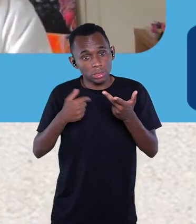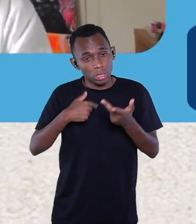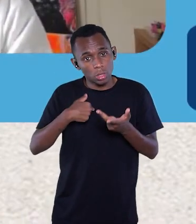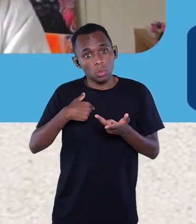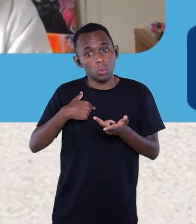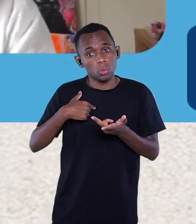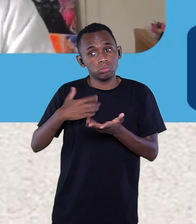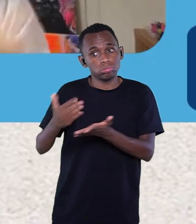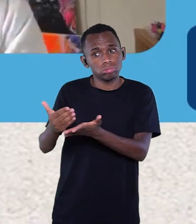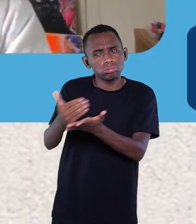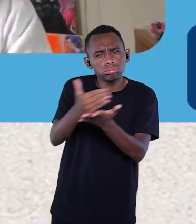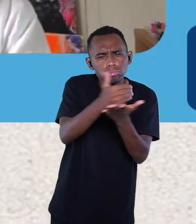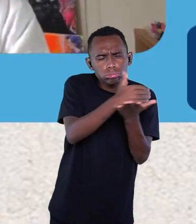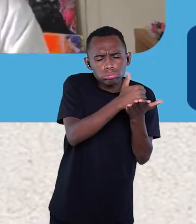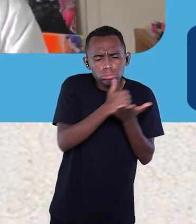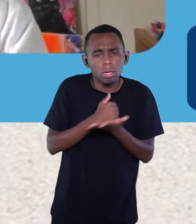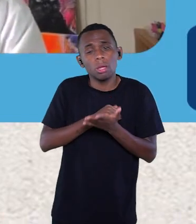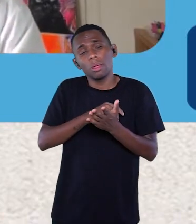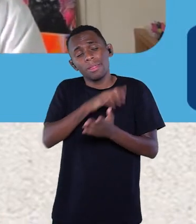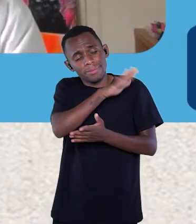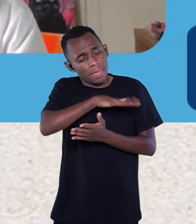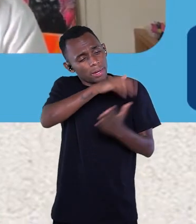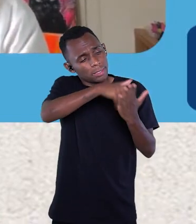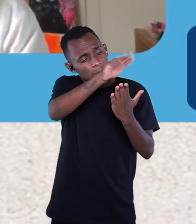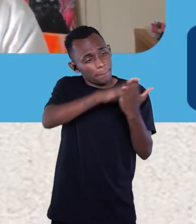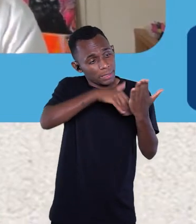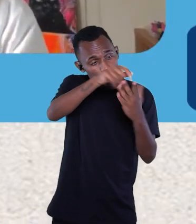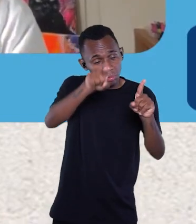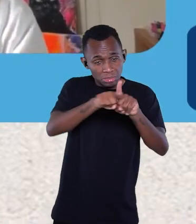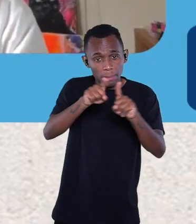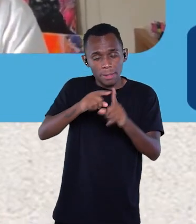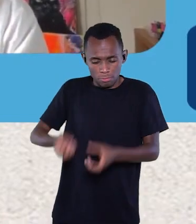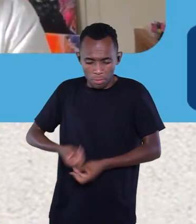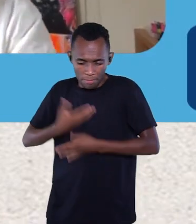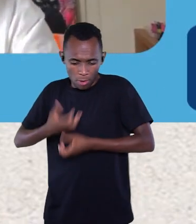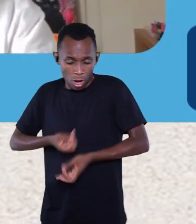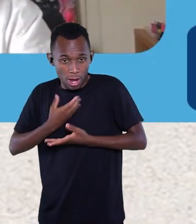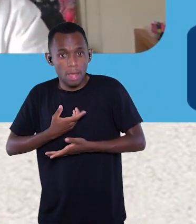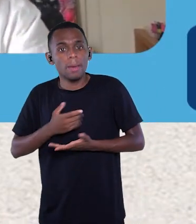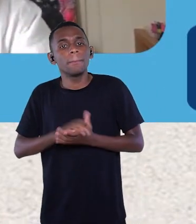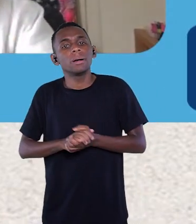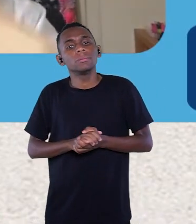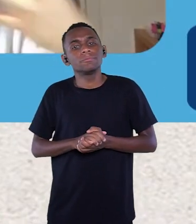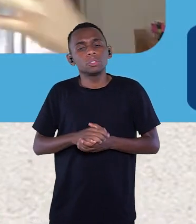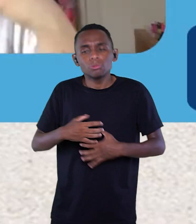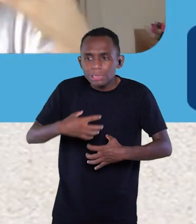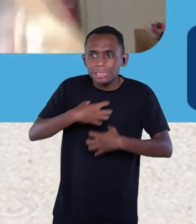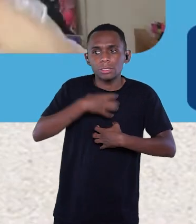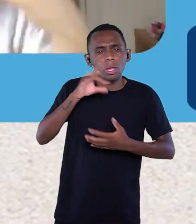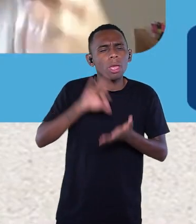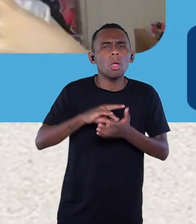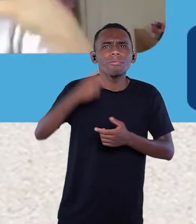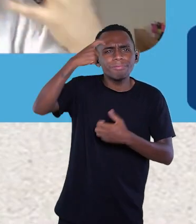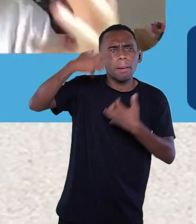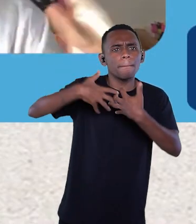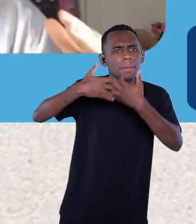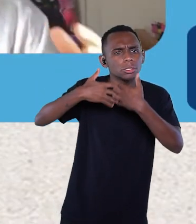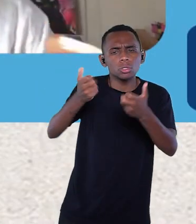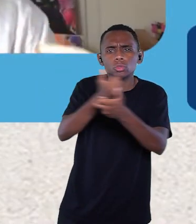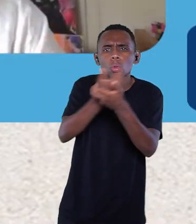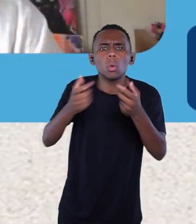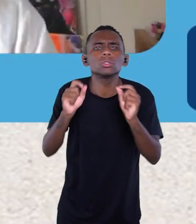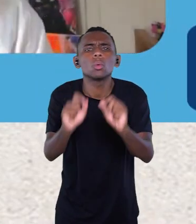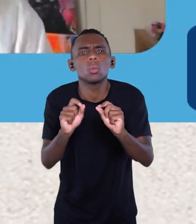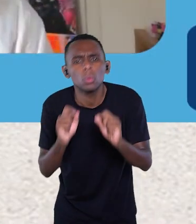fui acumulando, tanto na pintura quanto no poema, assim. Eu levo para lá e aí eu vou testando o que são